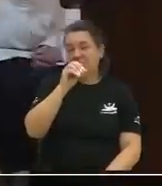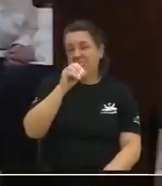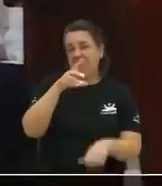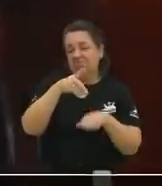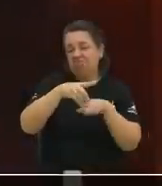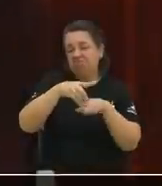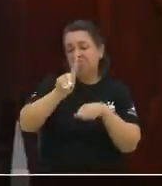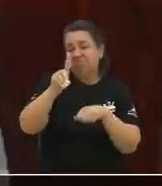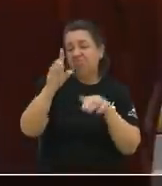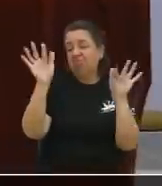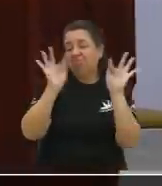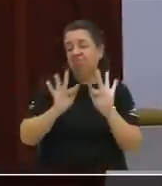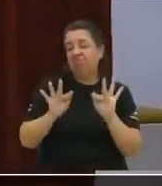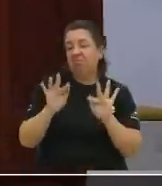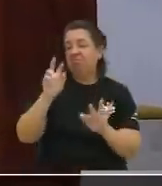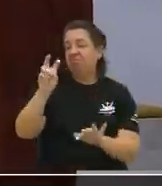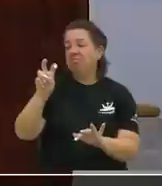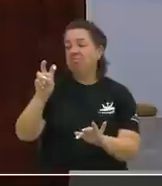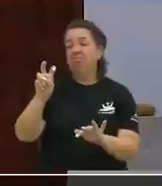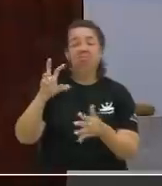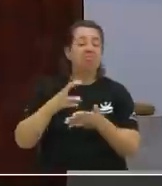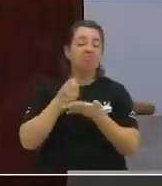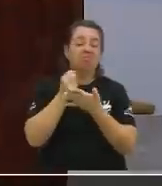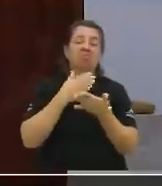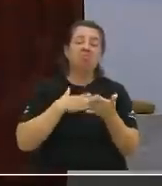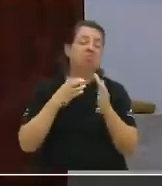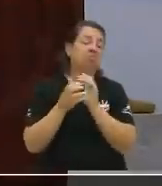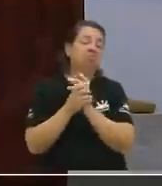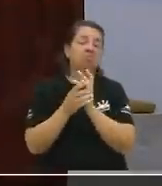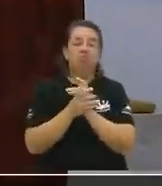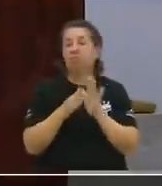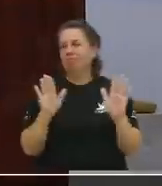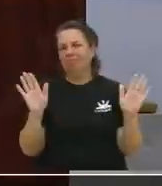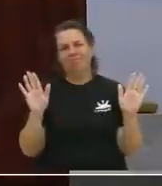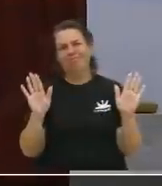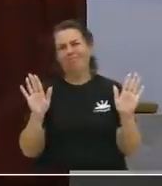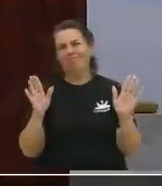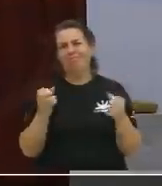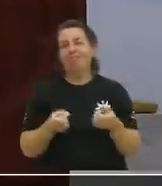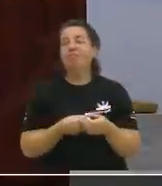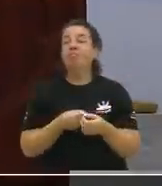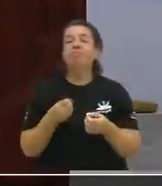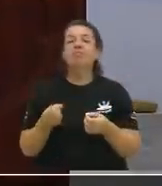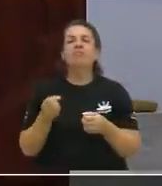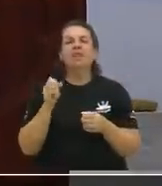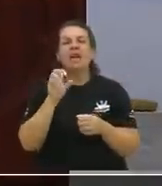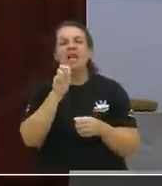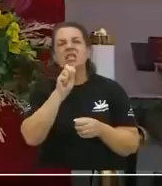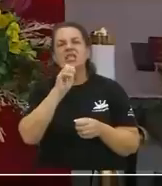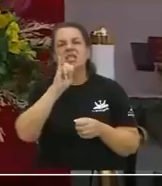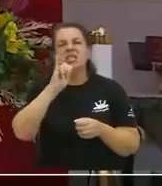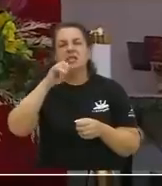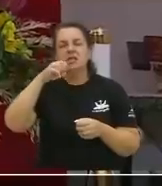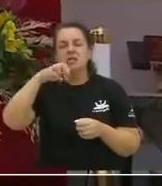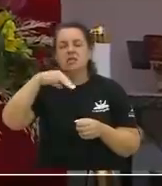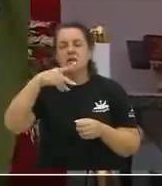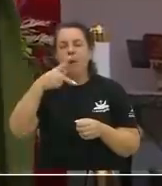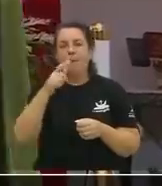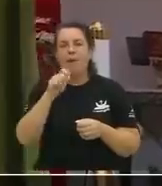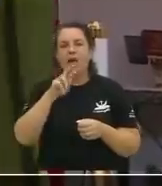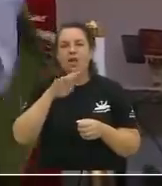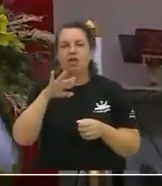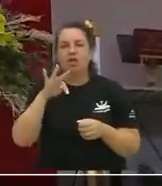feliz. 5 dicas para salvar meu casamento. Quais são as simpatias para manter meu casamento